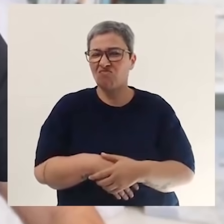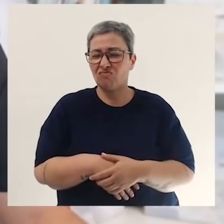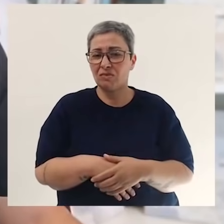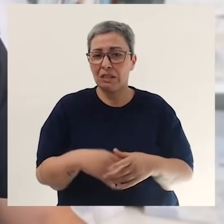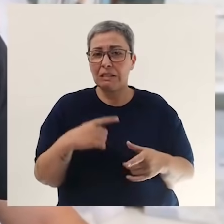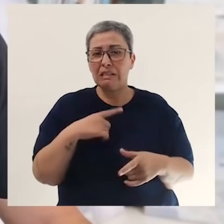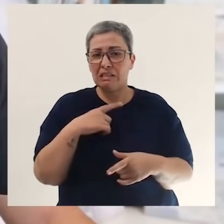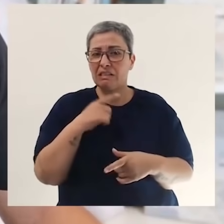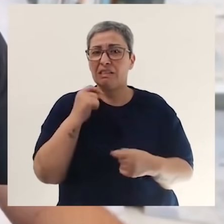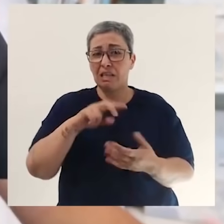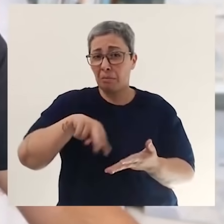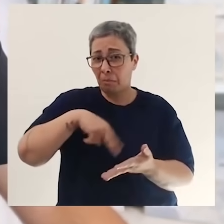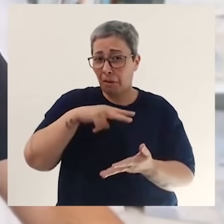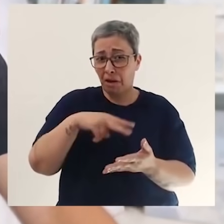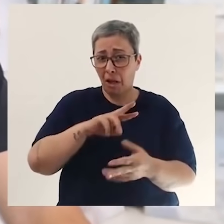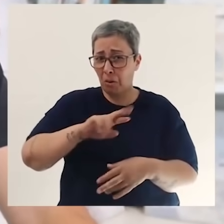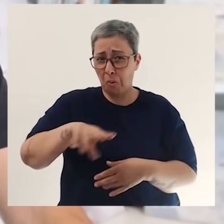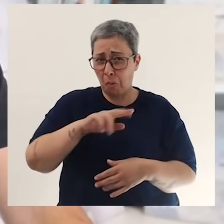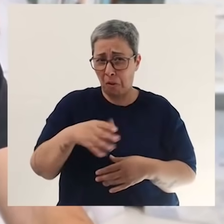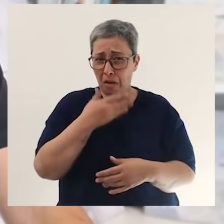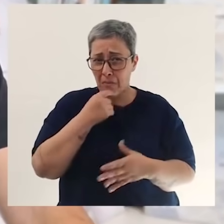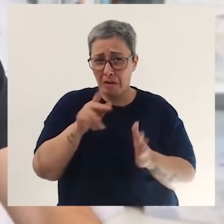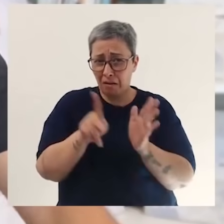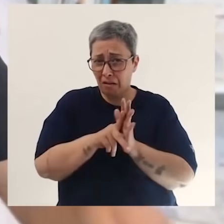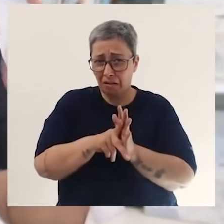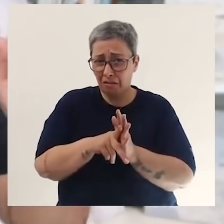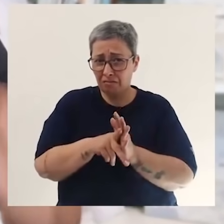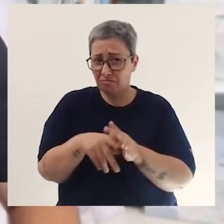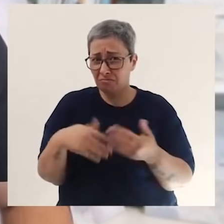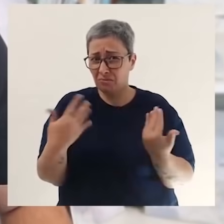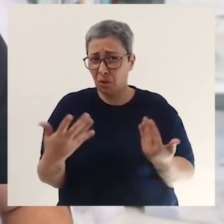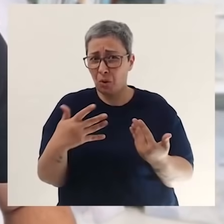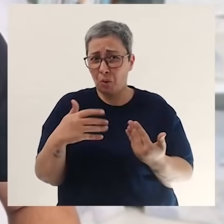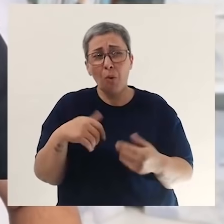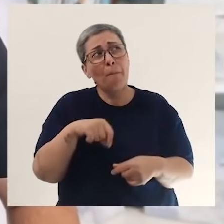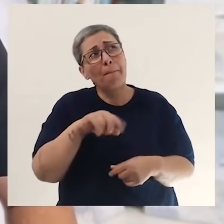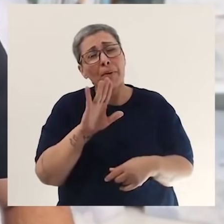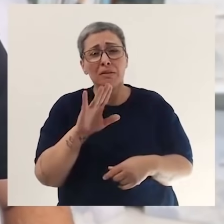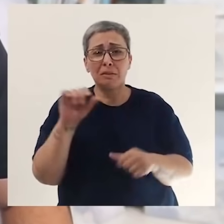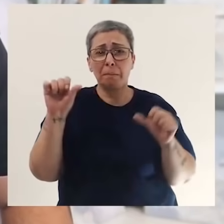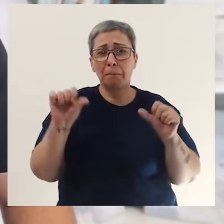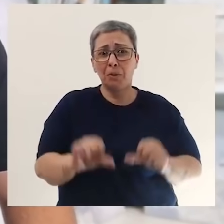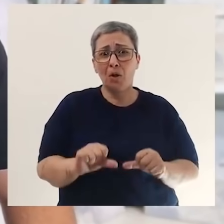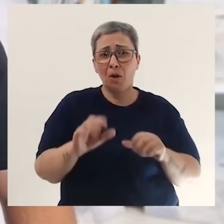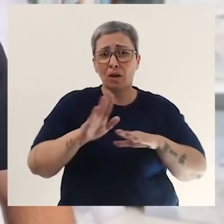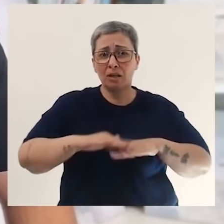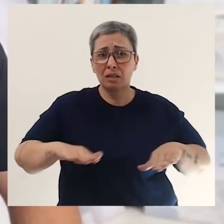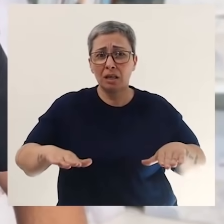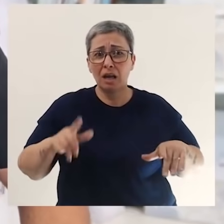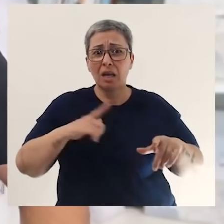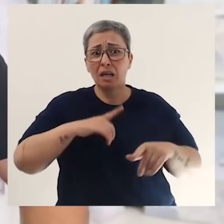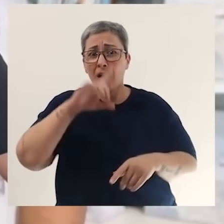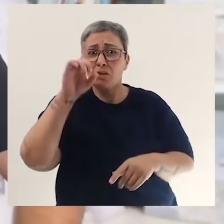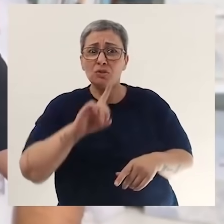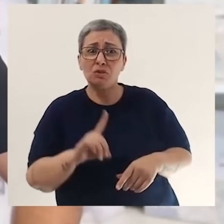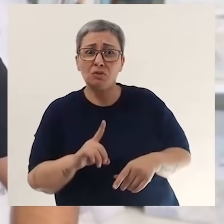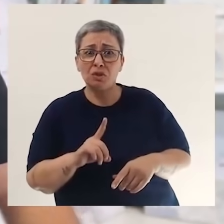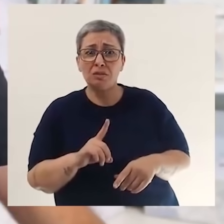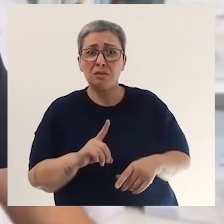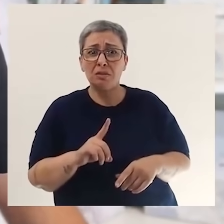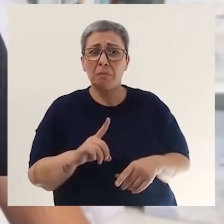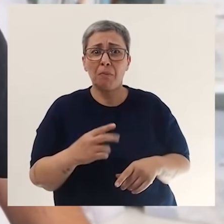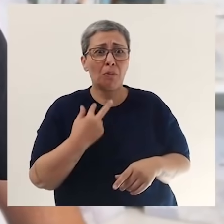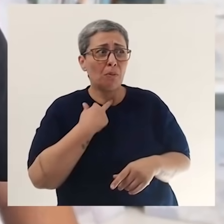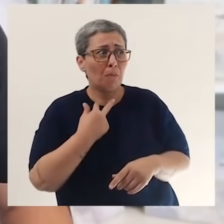Que balé não é para meninos? Ou mais que isso, que crianças que têm deficiências